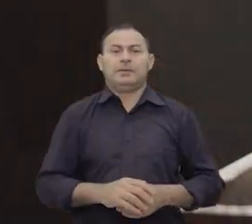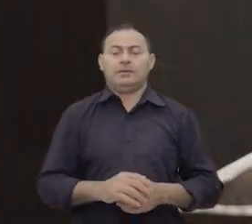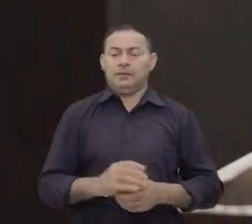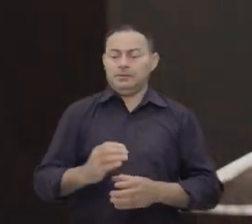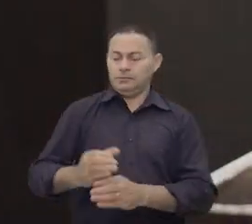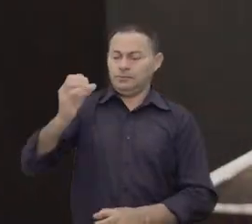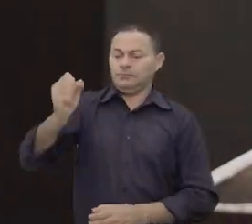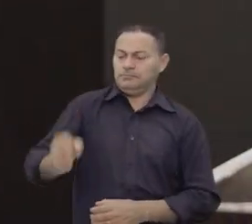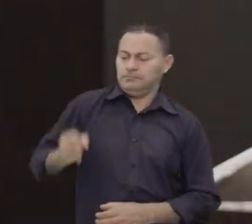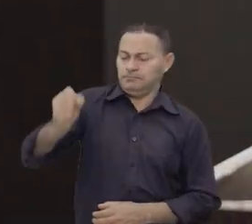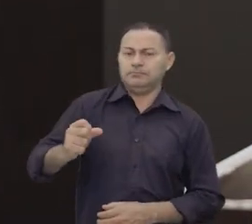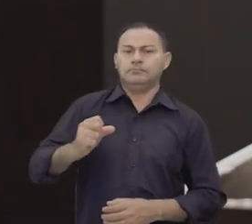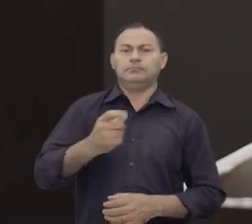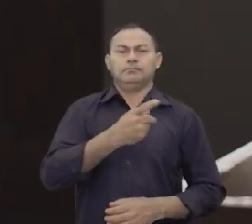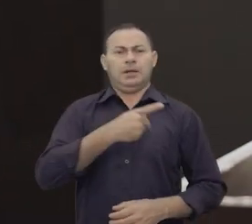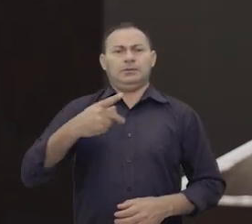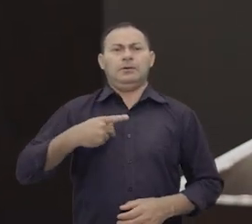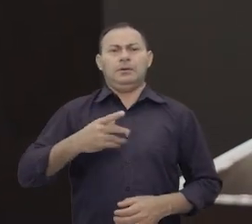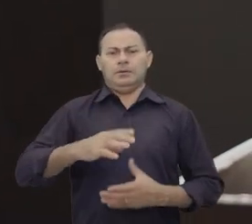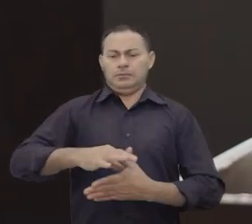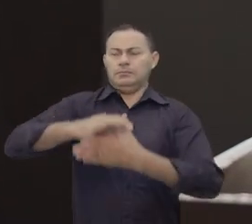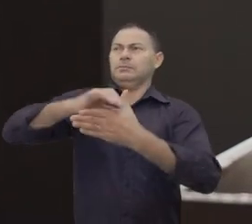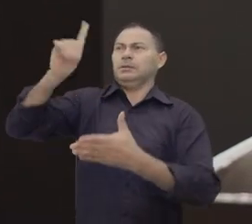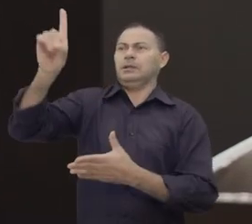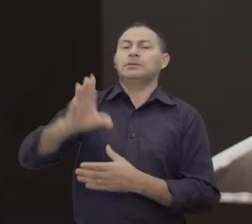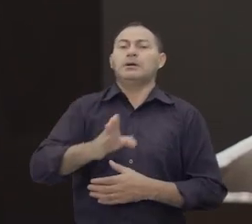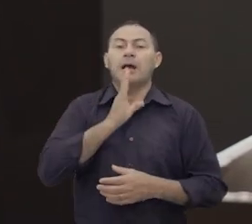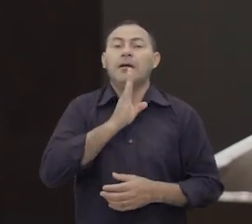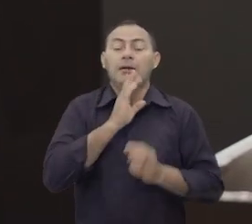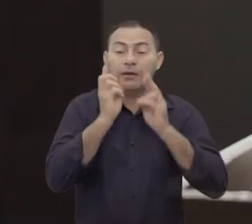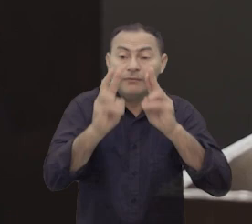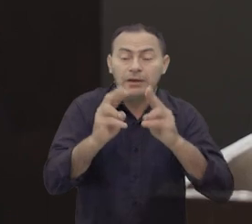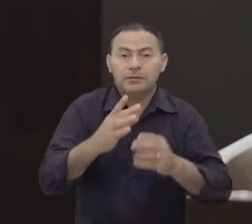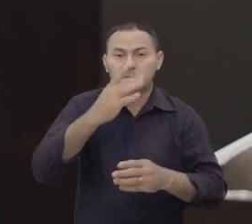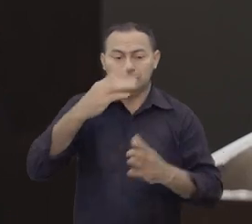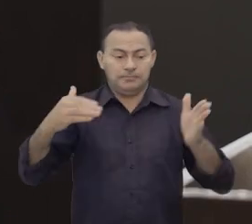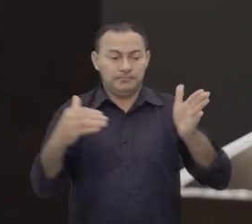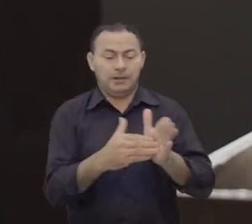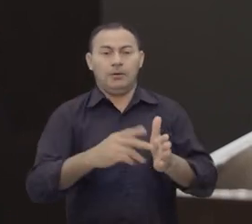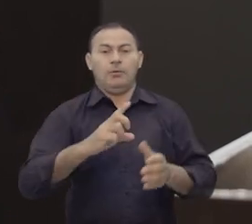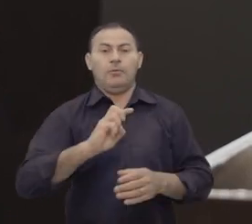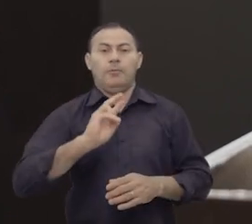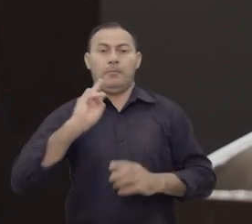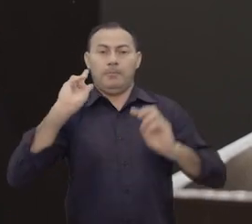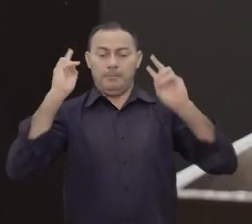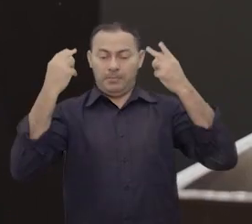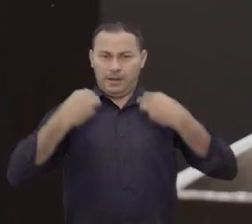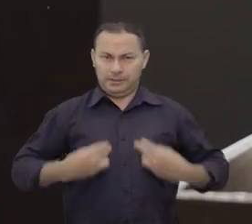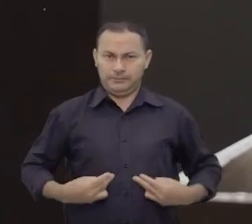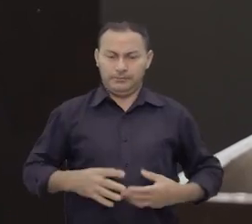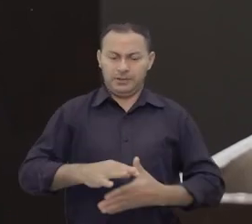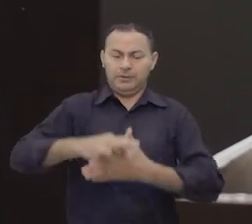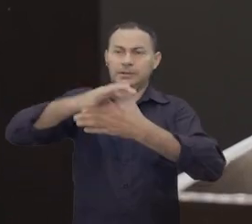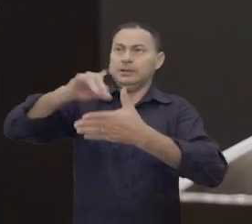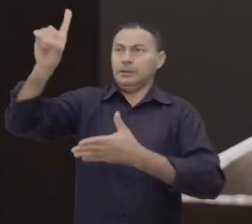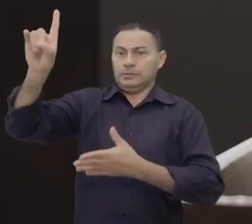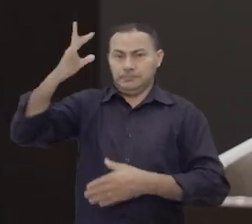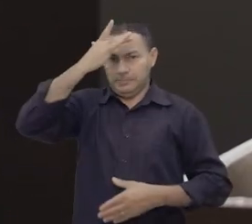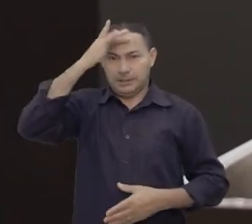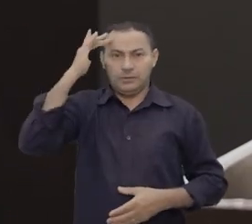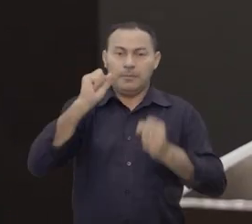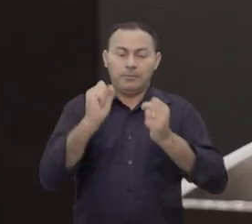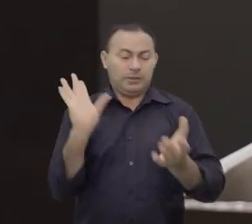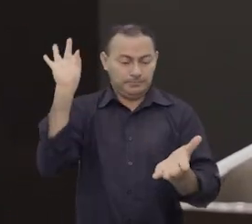com um cajado de pastor. O líder de Deus é uma pessoa que reconhece seus limites humanos. O líder de Deus